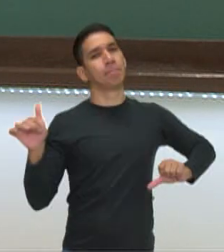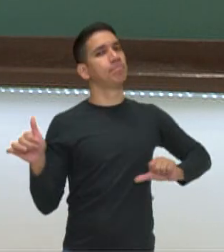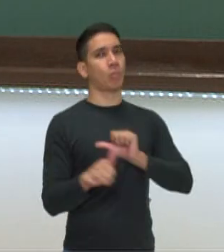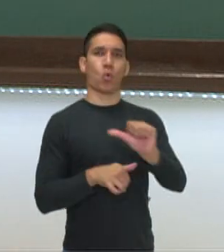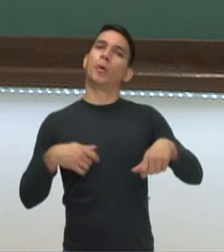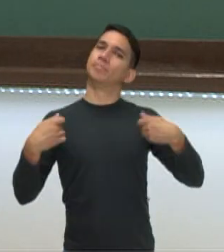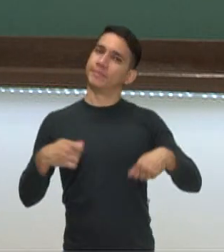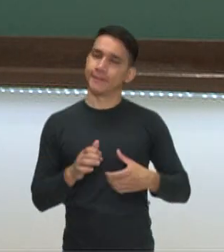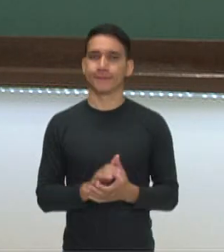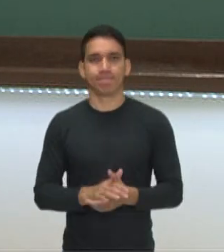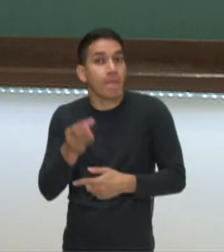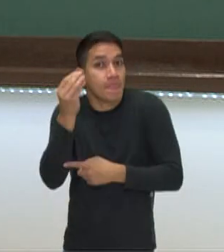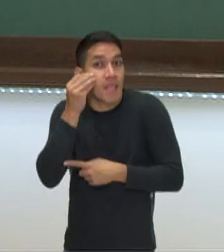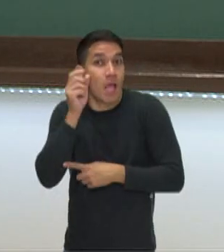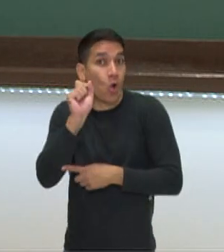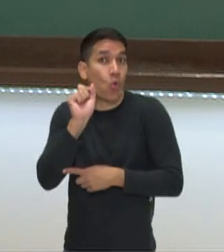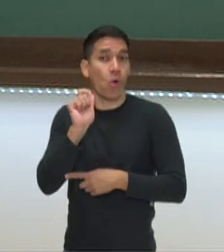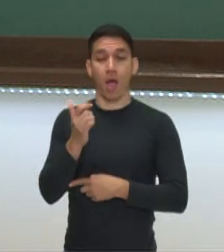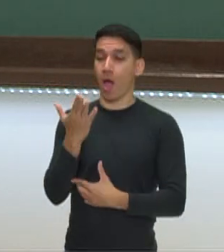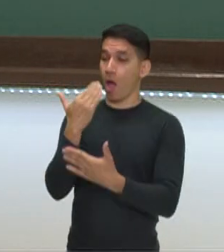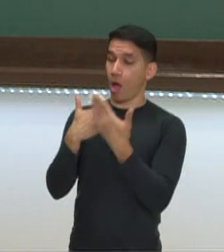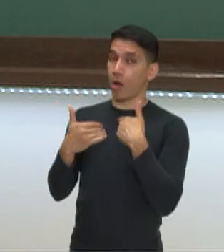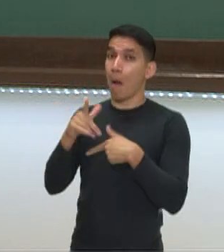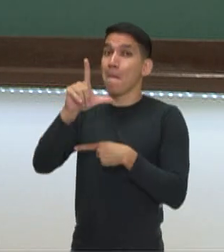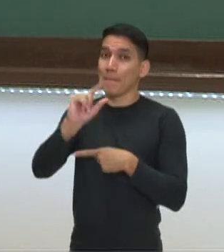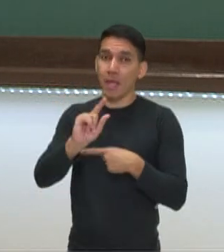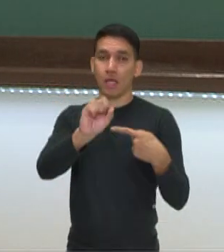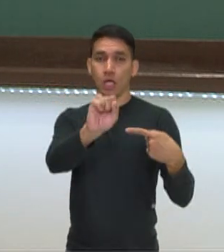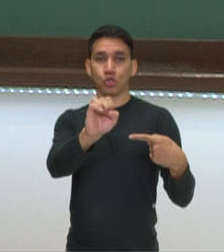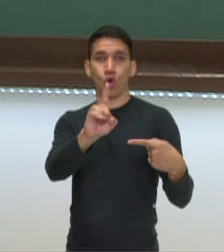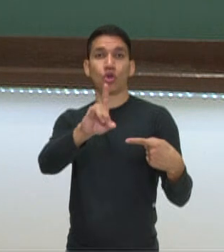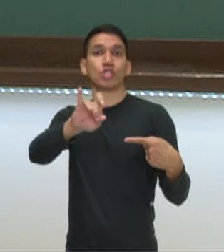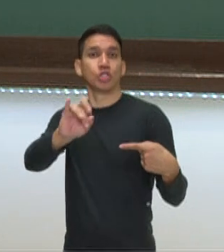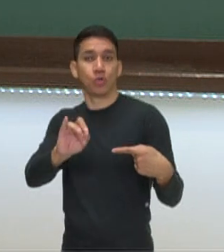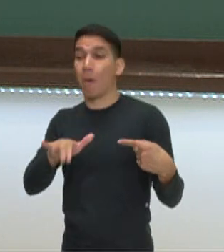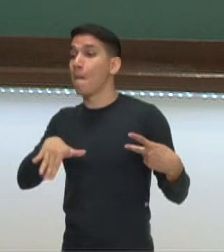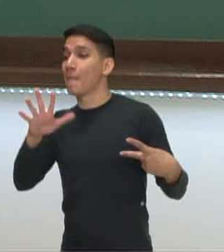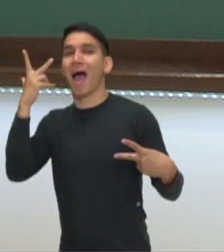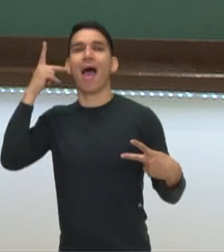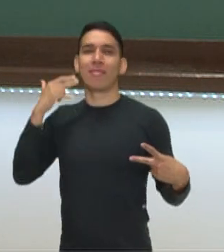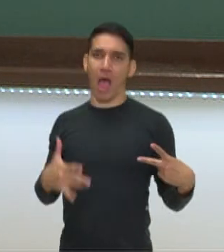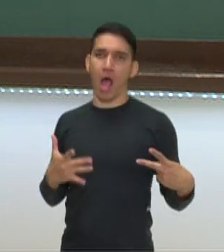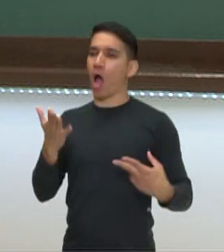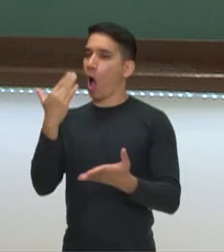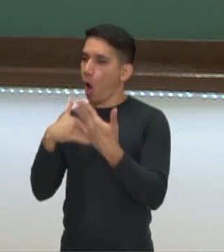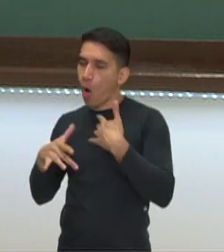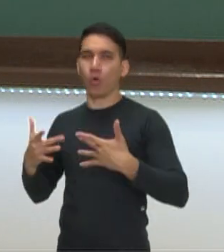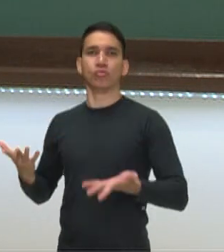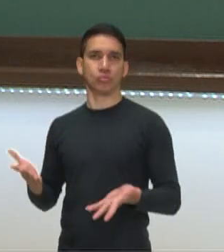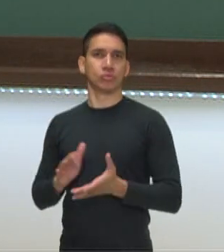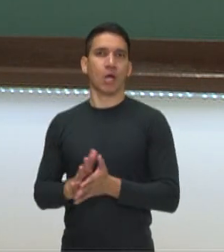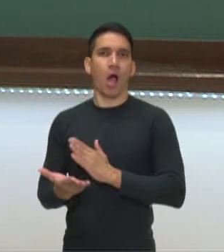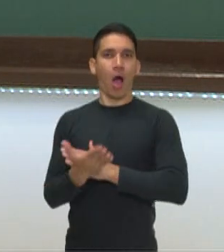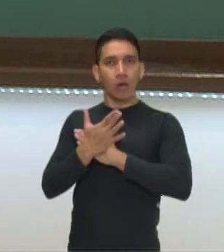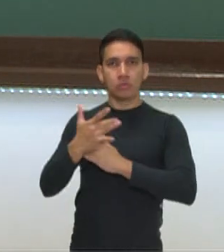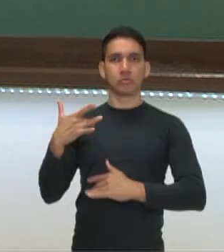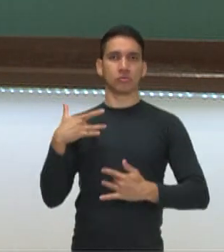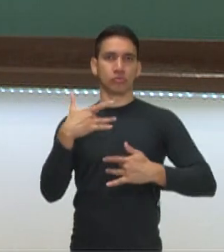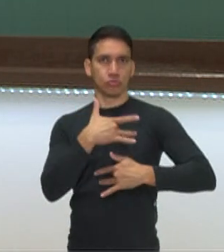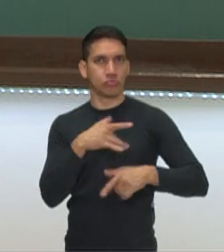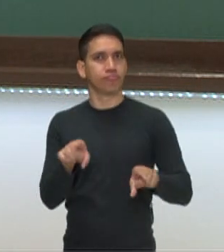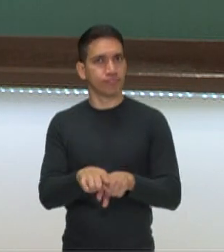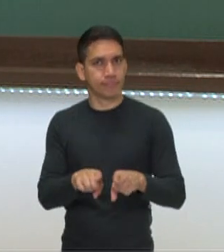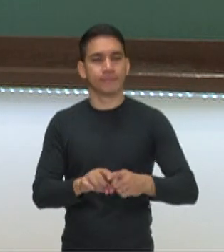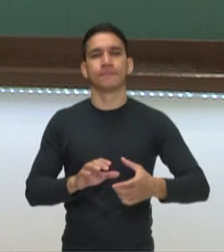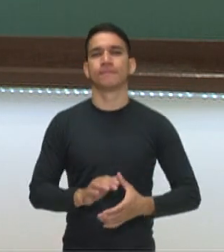alimentar. É tentar uma alimentação com menos sódio, com mais alimentos naturais, né? Isso vai ajudar bastante